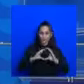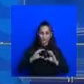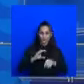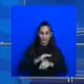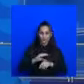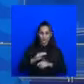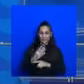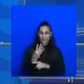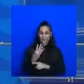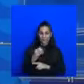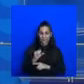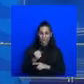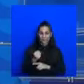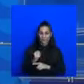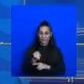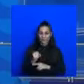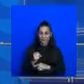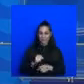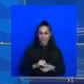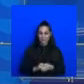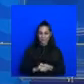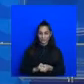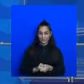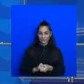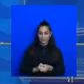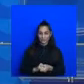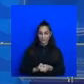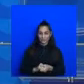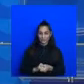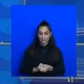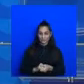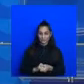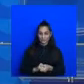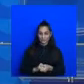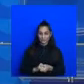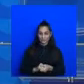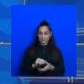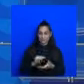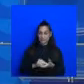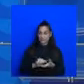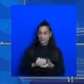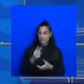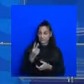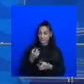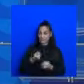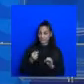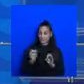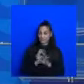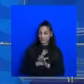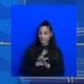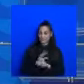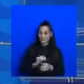cinza, 48. Cinza, número 48. Ainda faltam dois números.